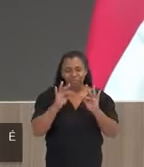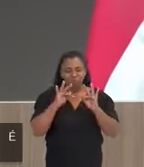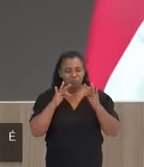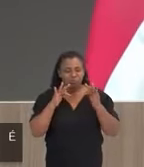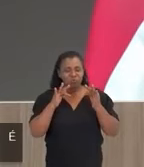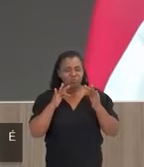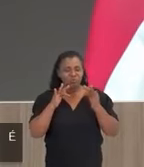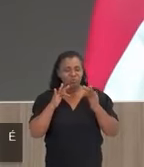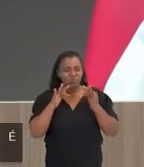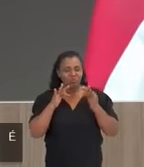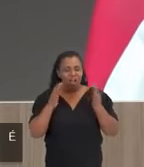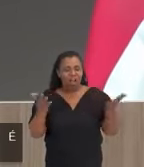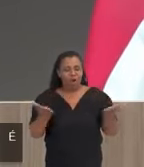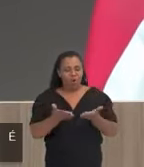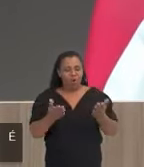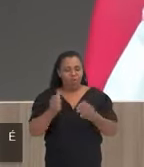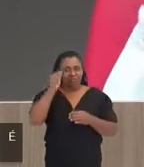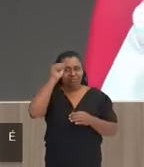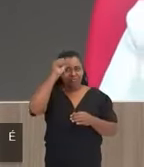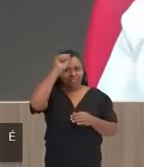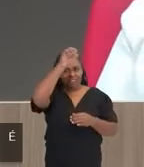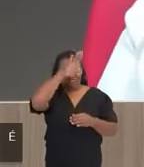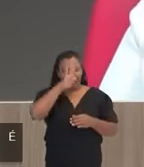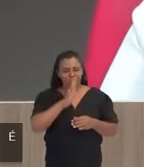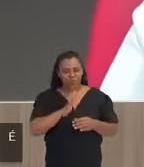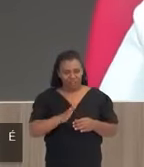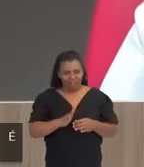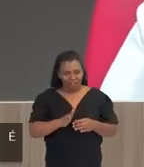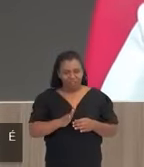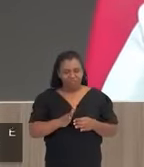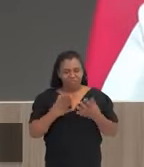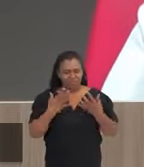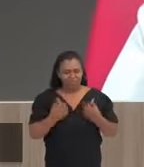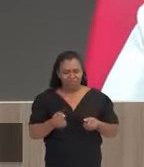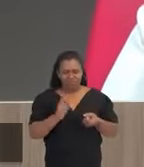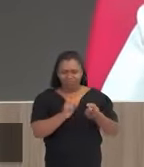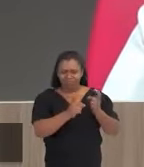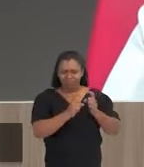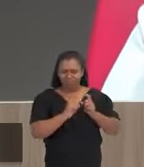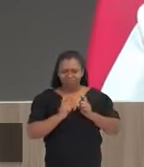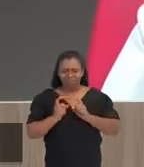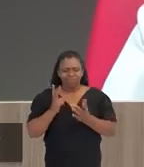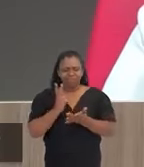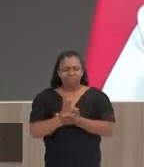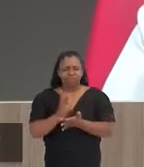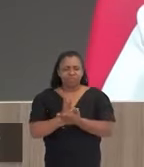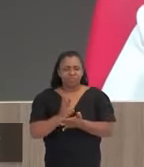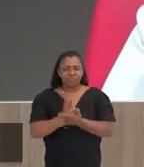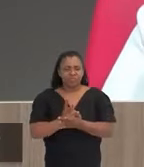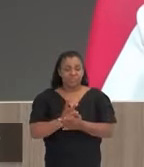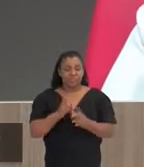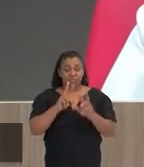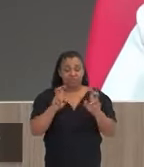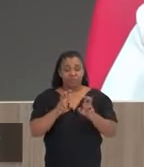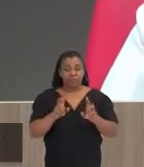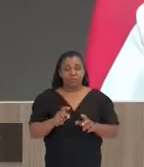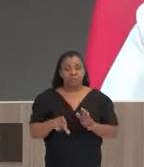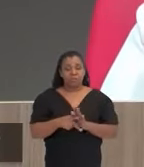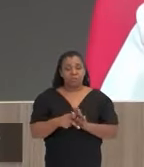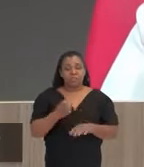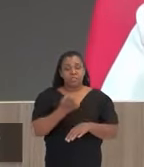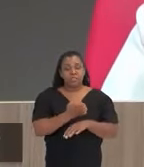nós discutamos, continuemos a discutir os assuntos referentes ao estágio. E tem muita... A legislação